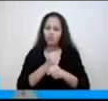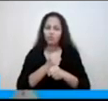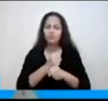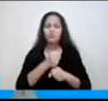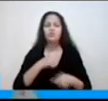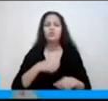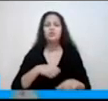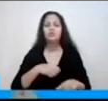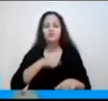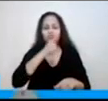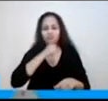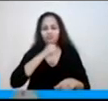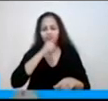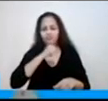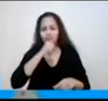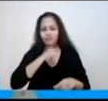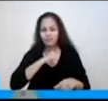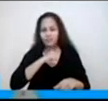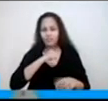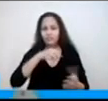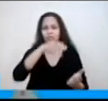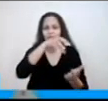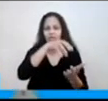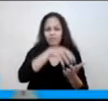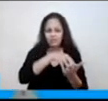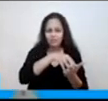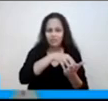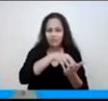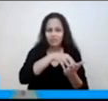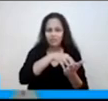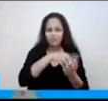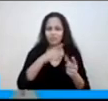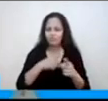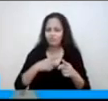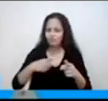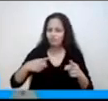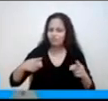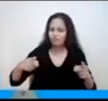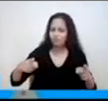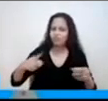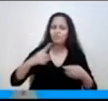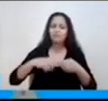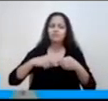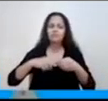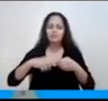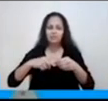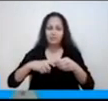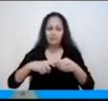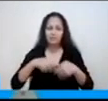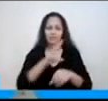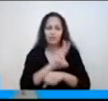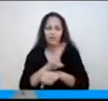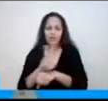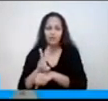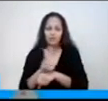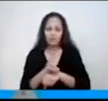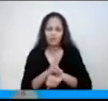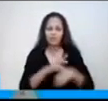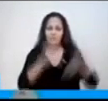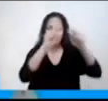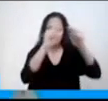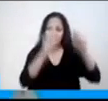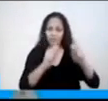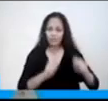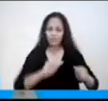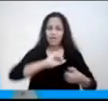antigas, né? Normalmente eles são centralizados, eles estão nos centros, né, das grandes e das médias cidades. A conservação, né, no sentido